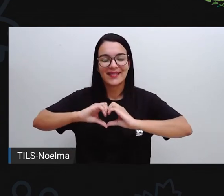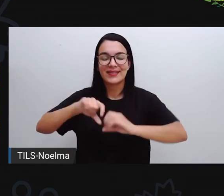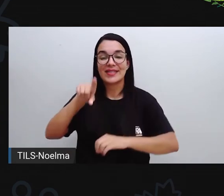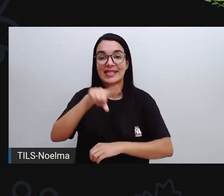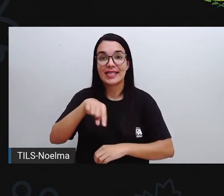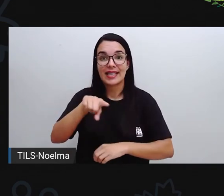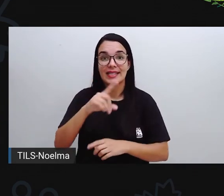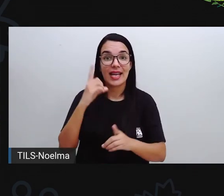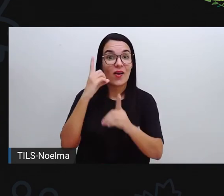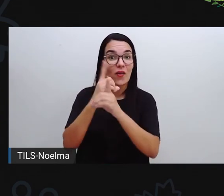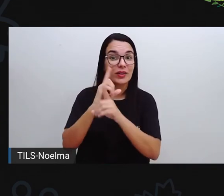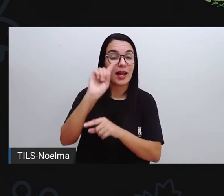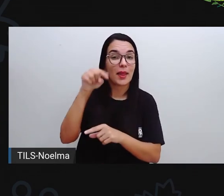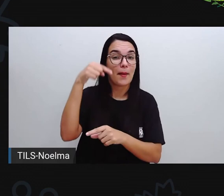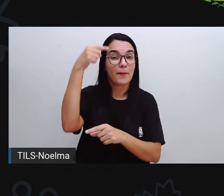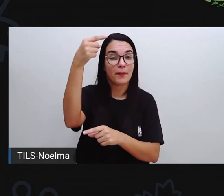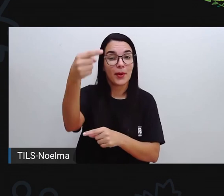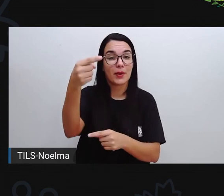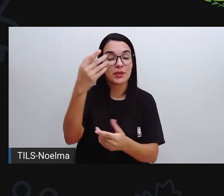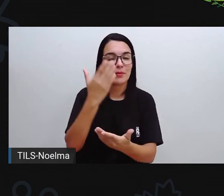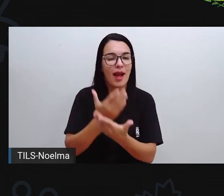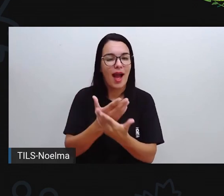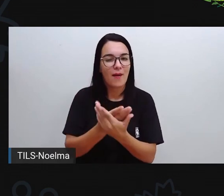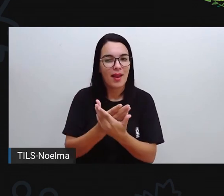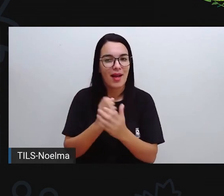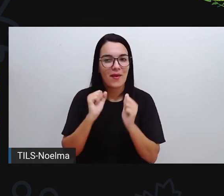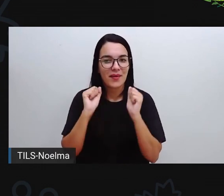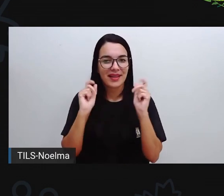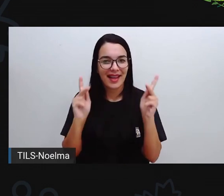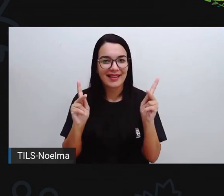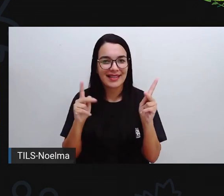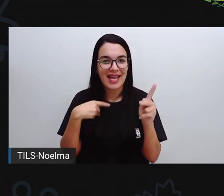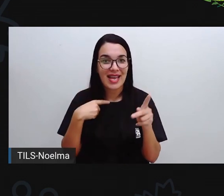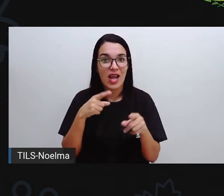vocês. E a gente se encontra na nossa próxima aula.